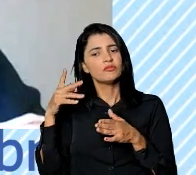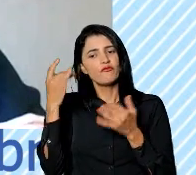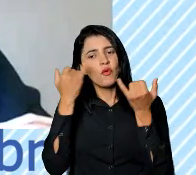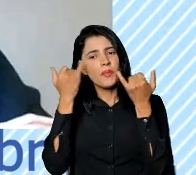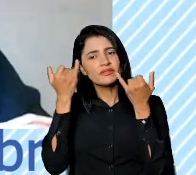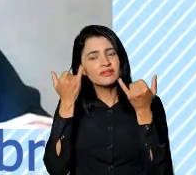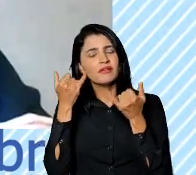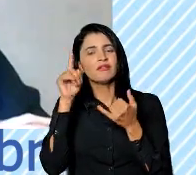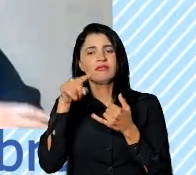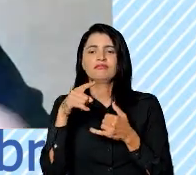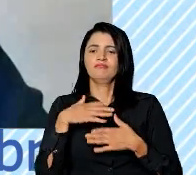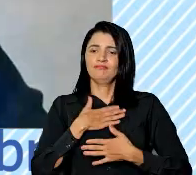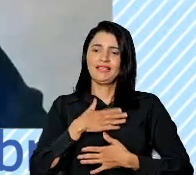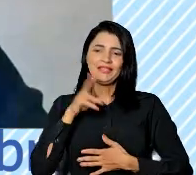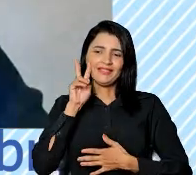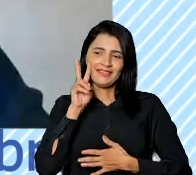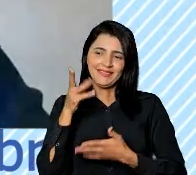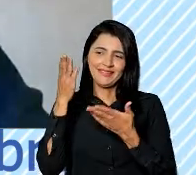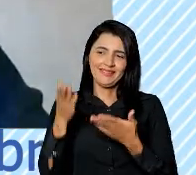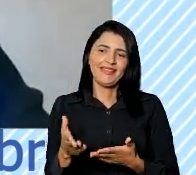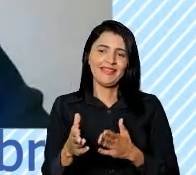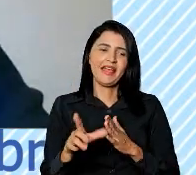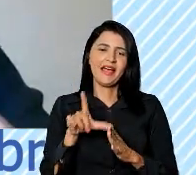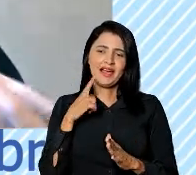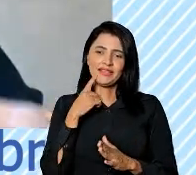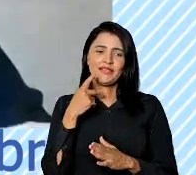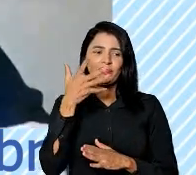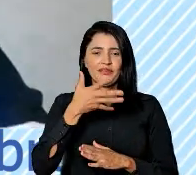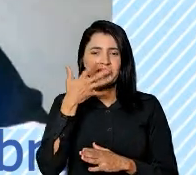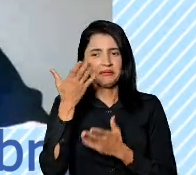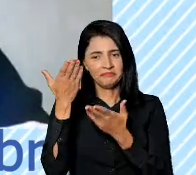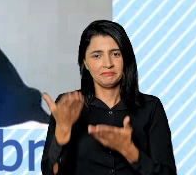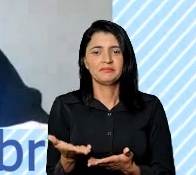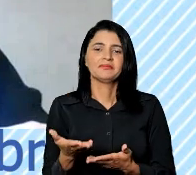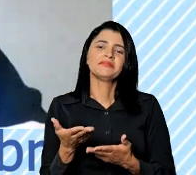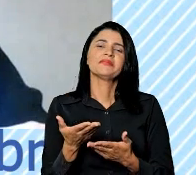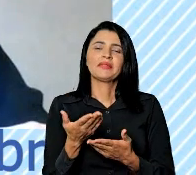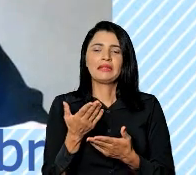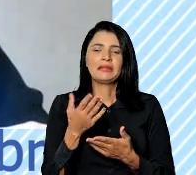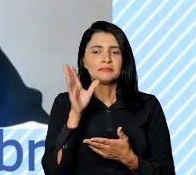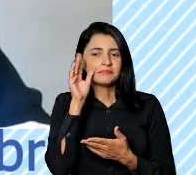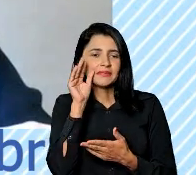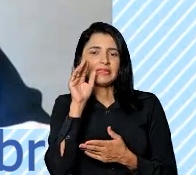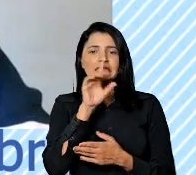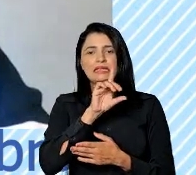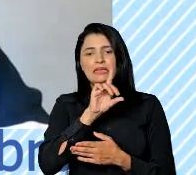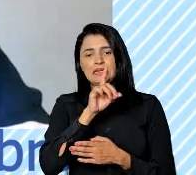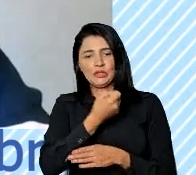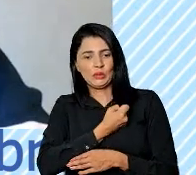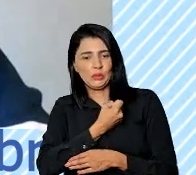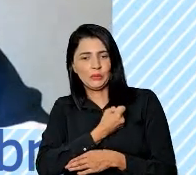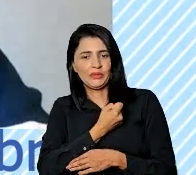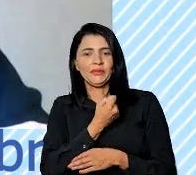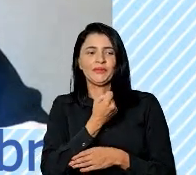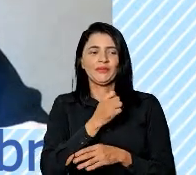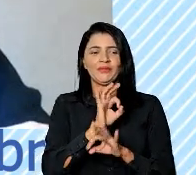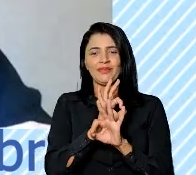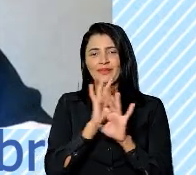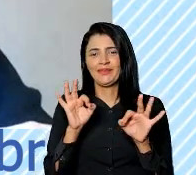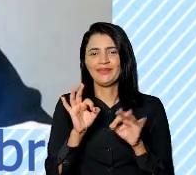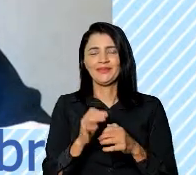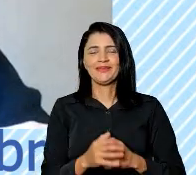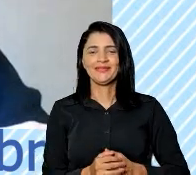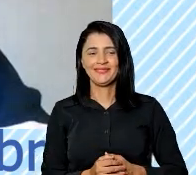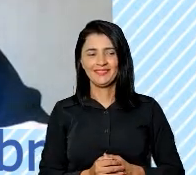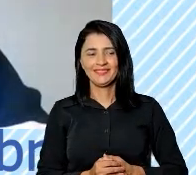para mim vai ser um prazer ouvi-la antes de fazer minhas observações a respeito desses dados. Muito obrigada, vereador. Eu volto em breve,